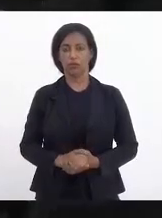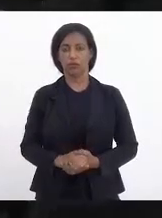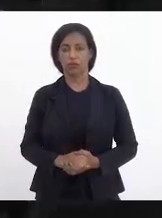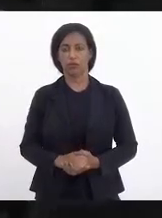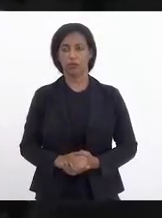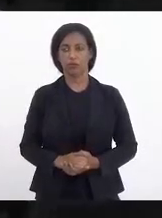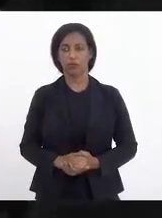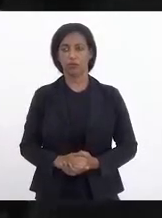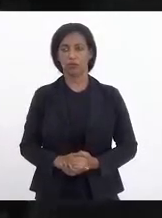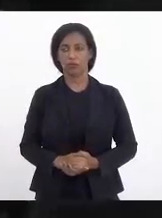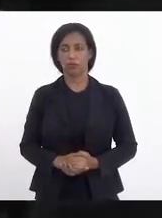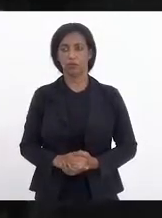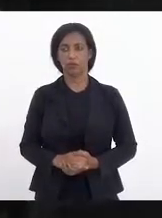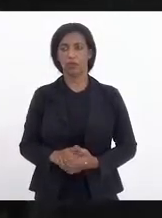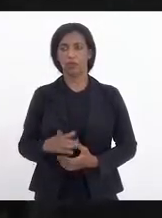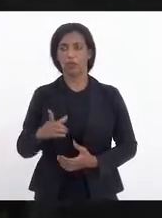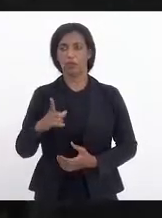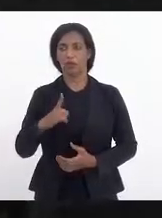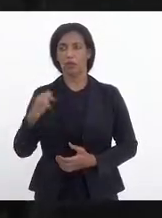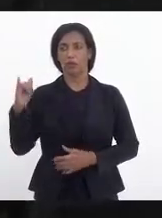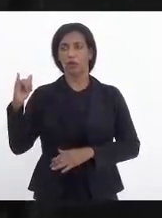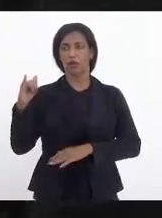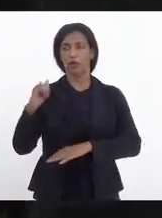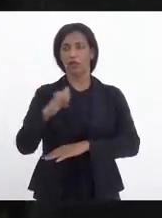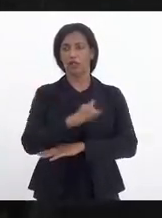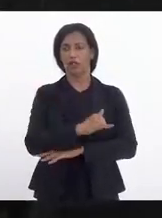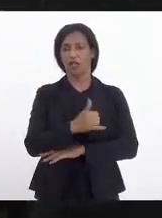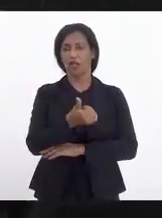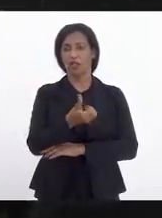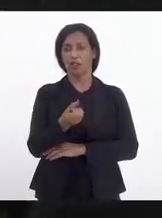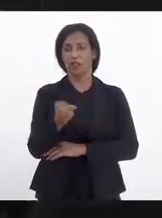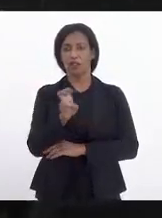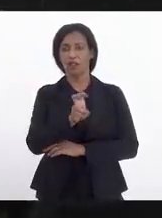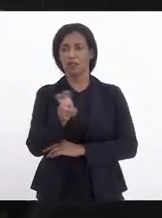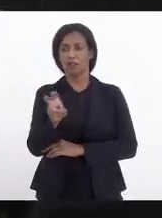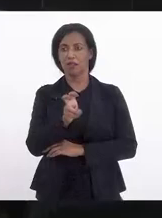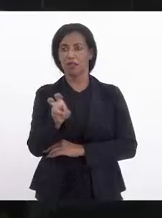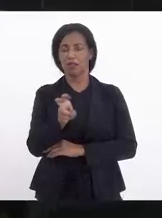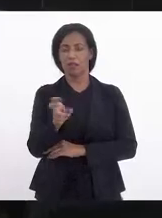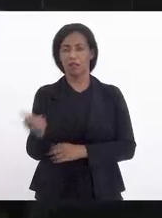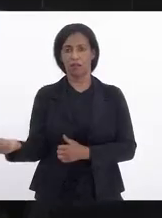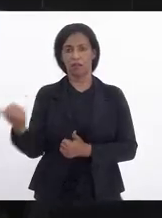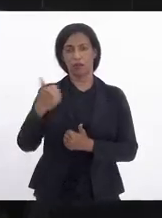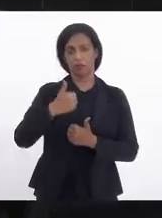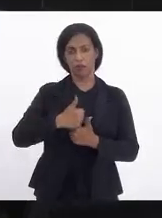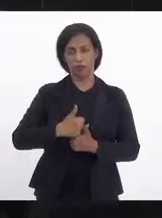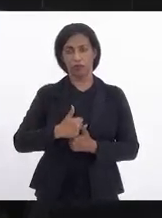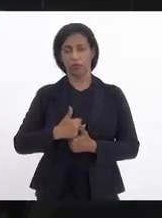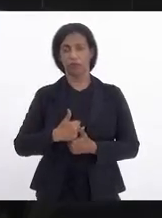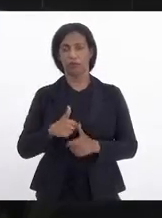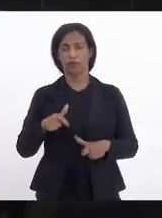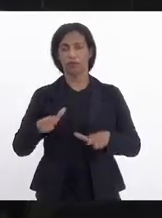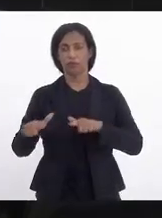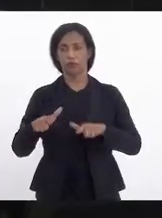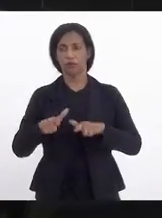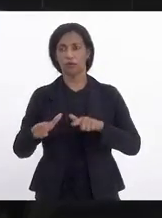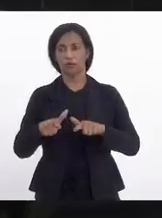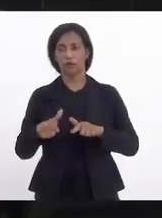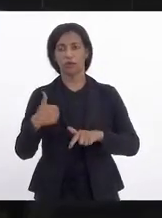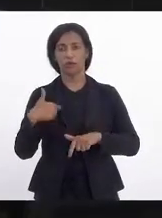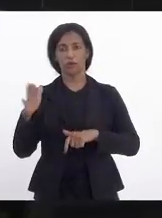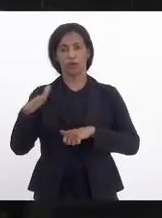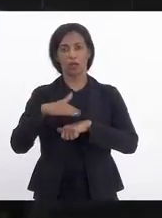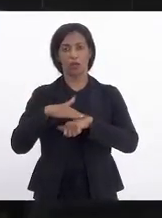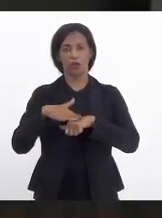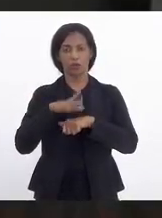eu tenho uma um voo 1655 para Brasília o que vossa excelência para que possa subir os trabalhos já